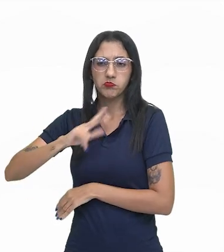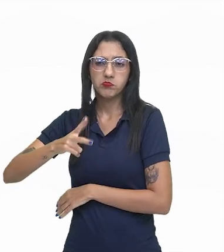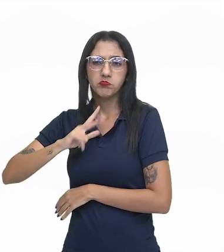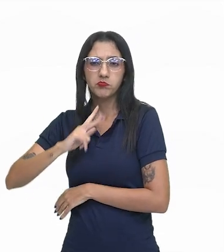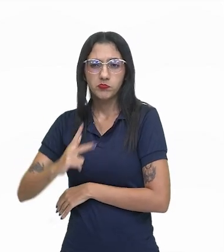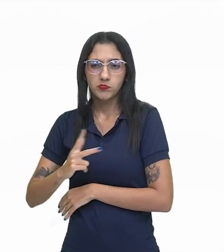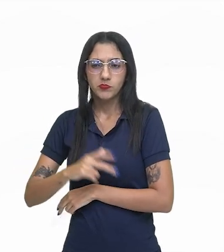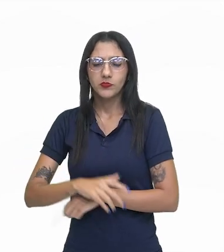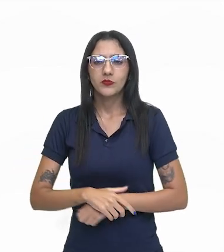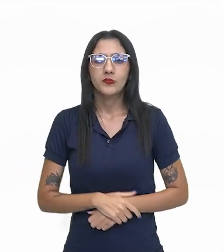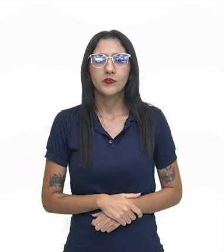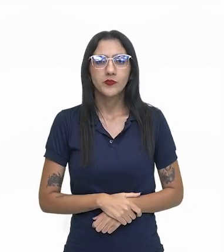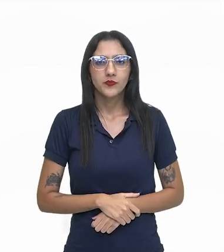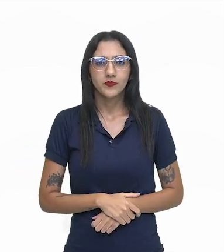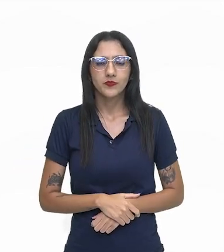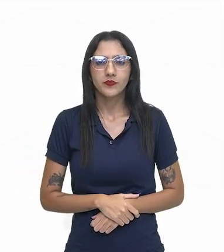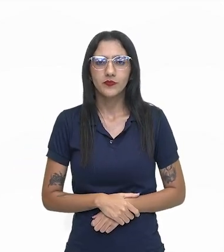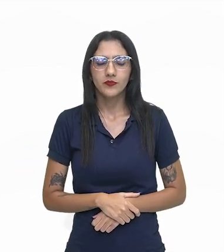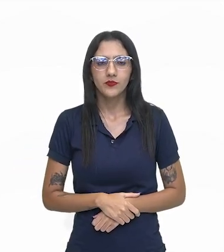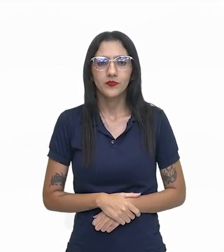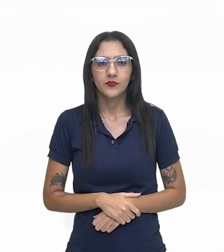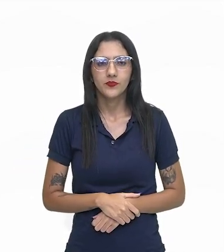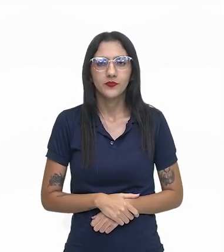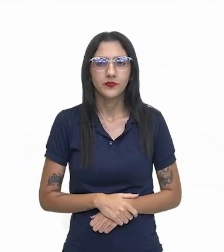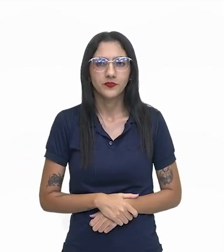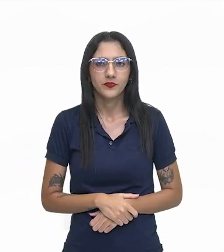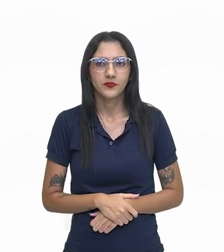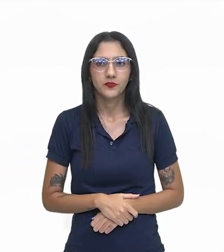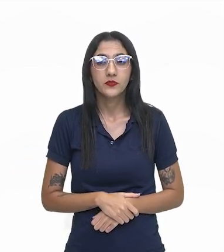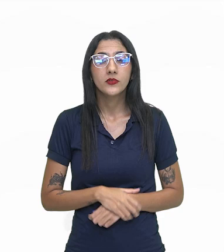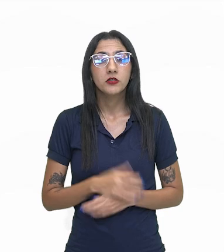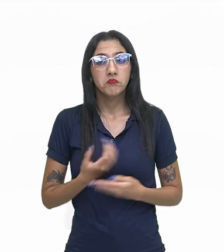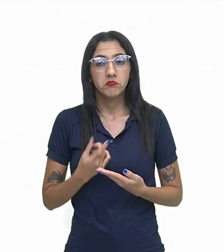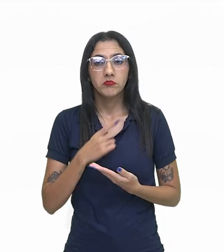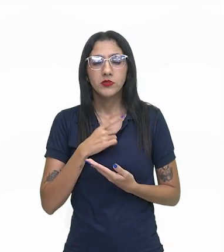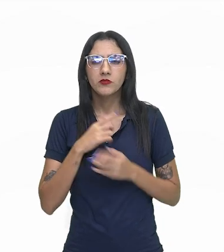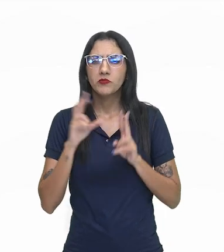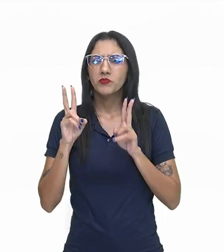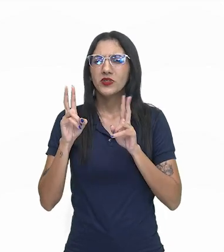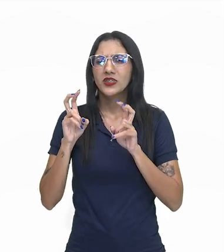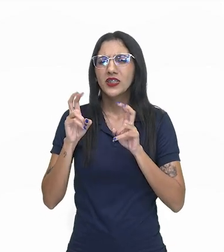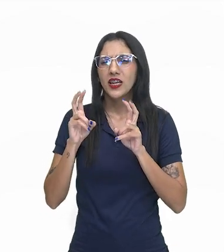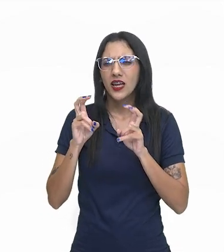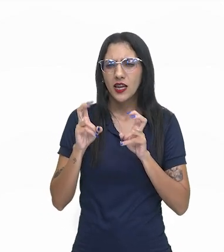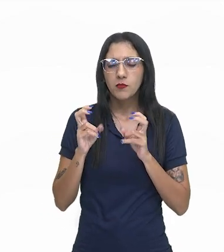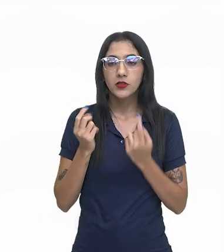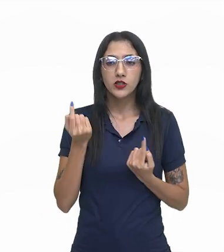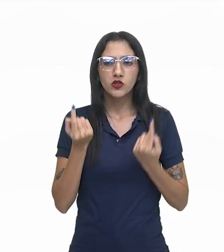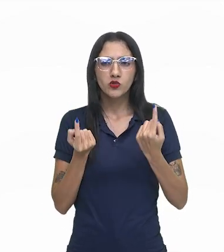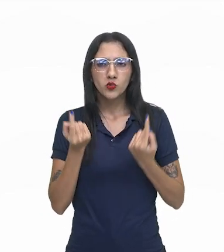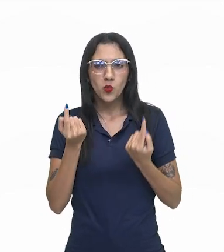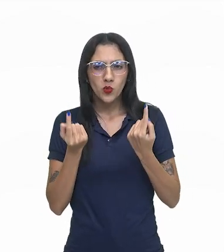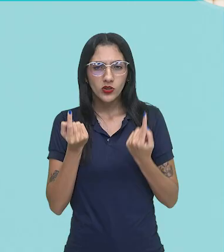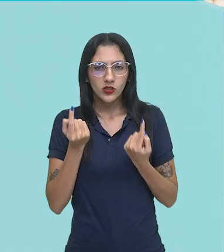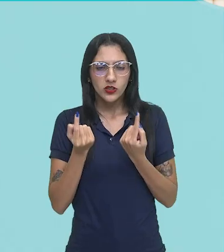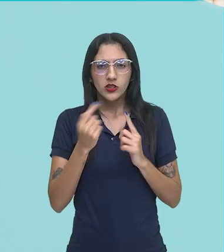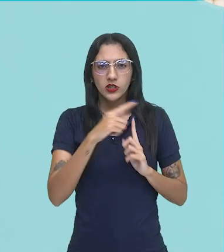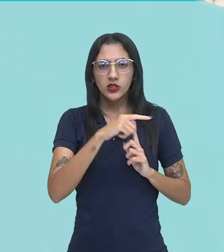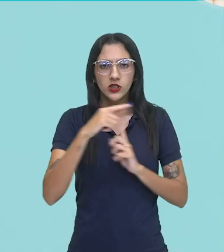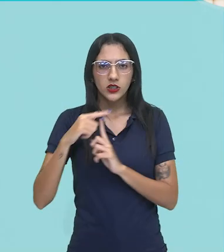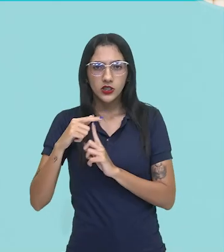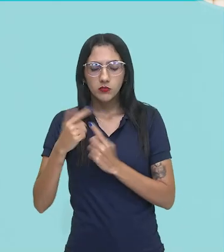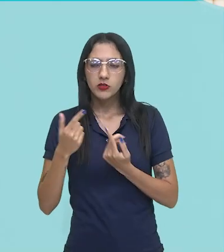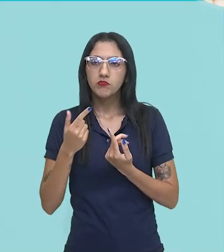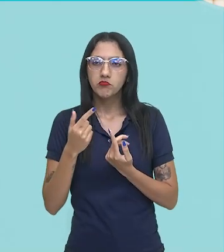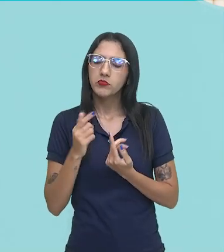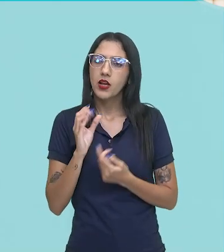só para falar sobre o eu lírico masculino e feminino, né? É